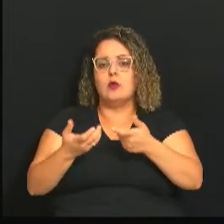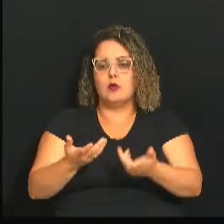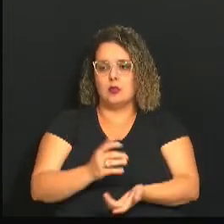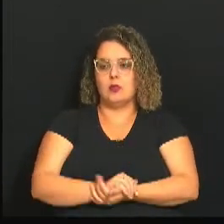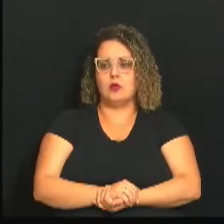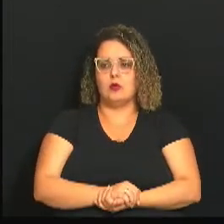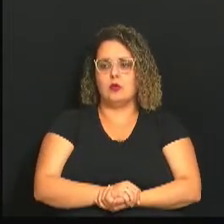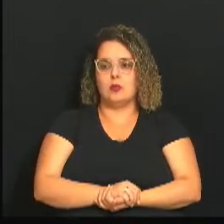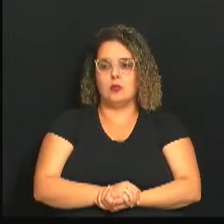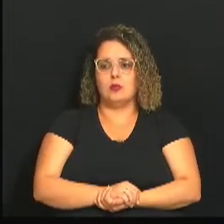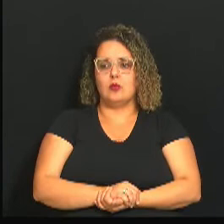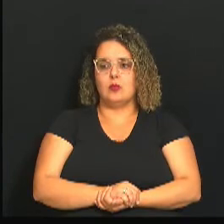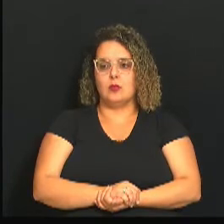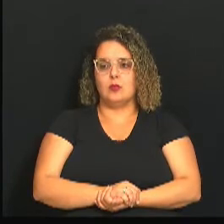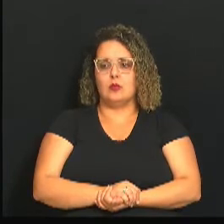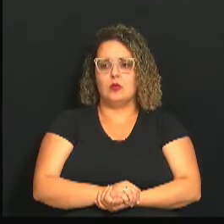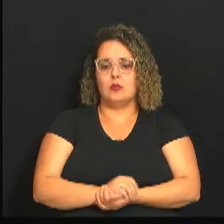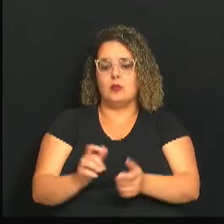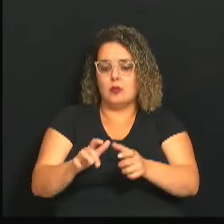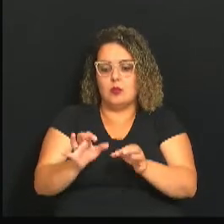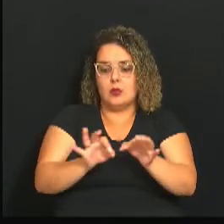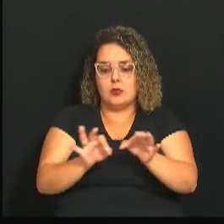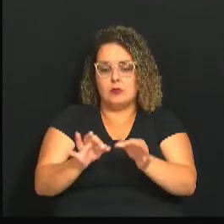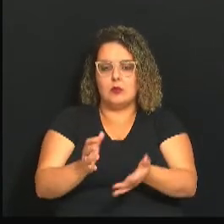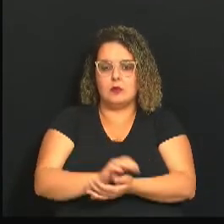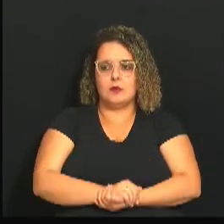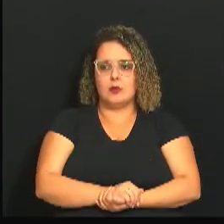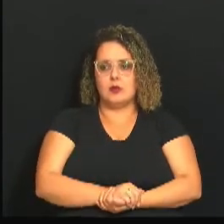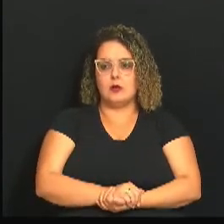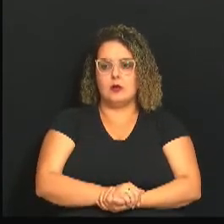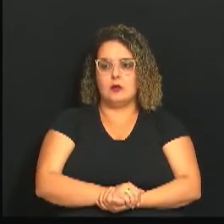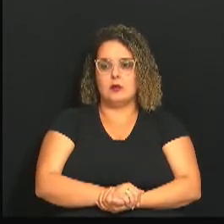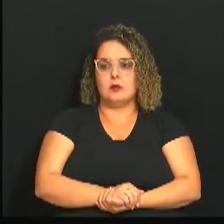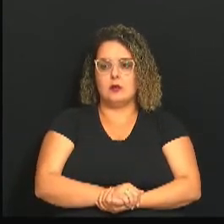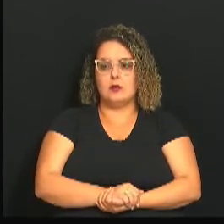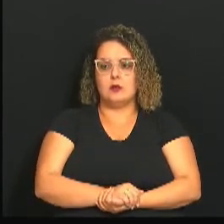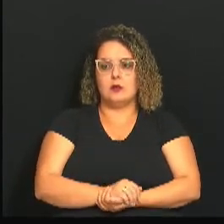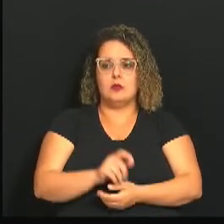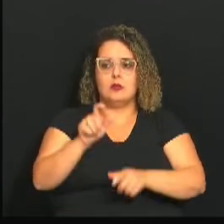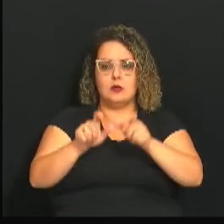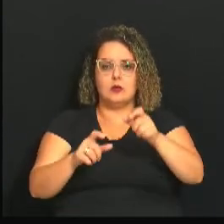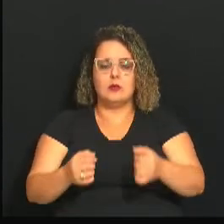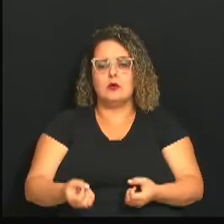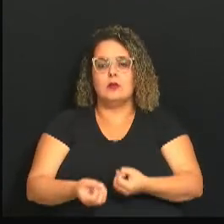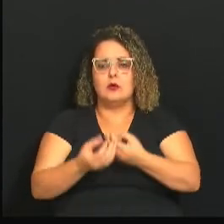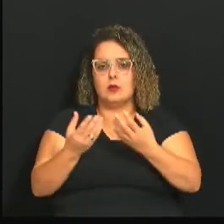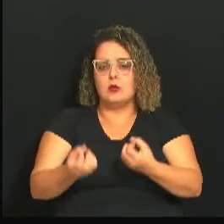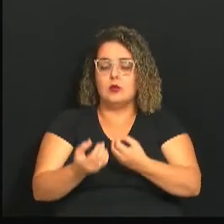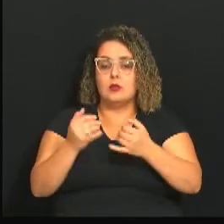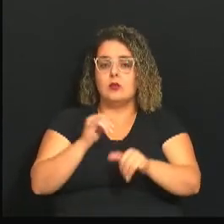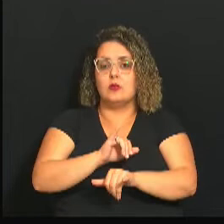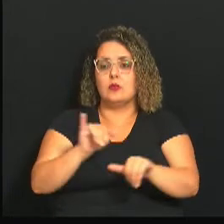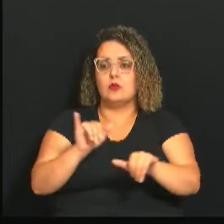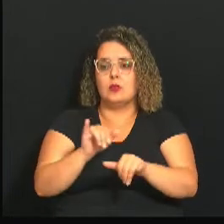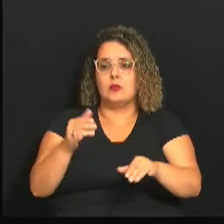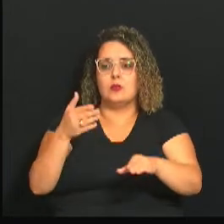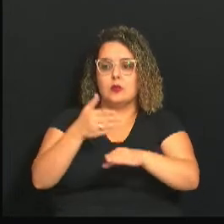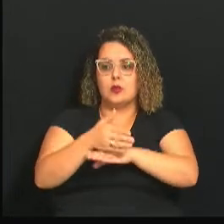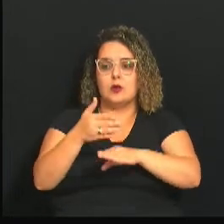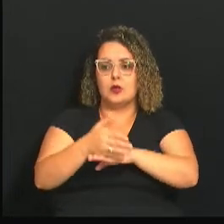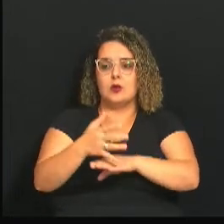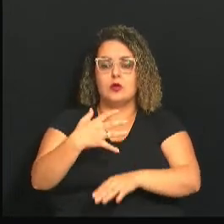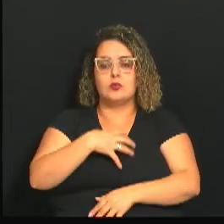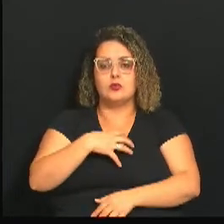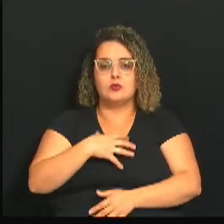gente minimamente se preparar. E a população ter informação para acessar os mecanismos e poder